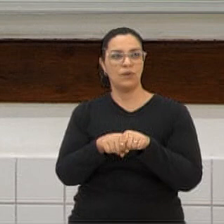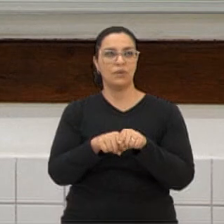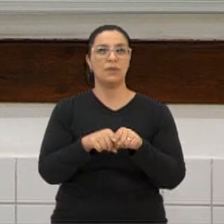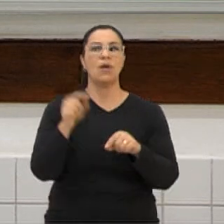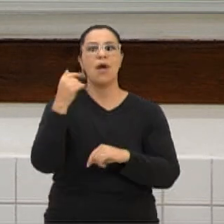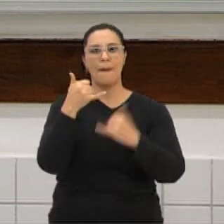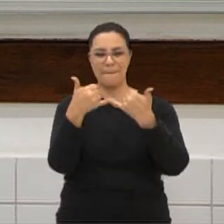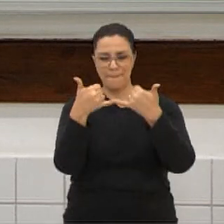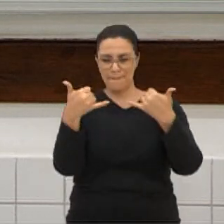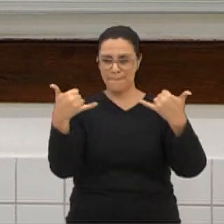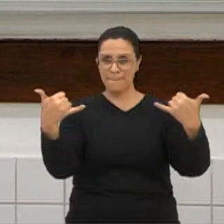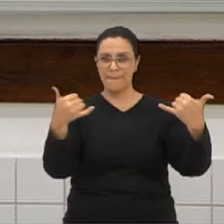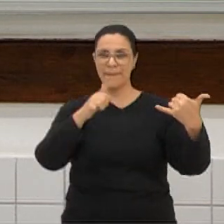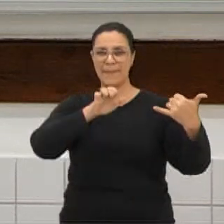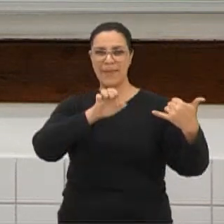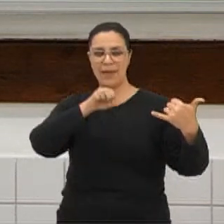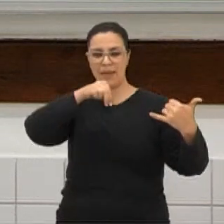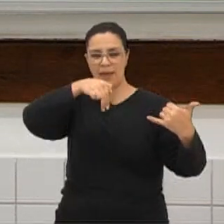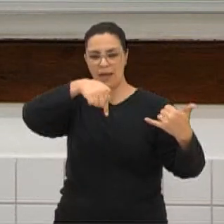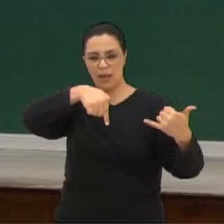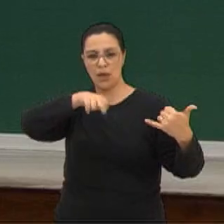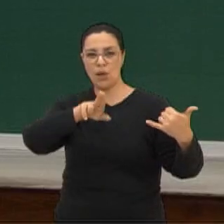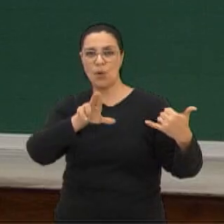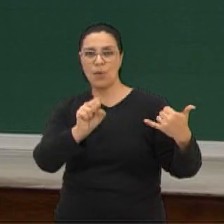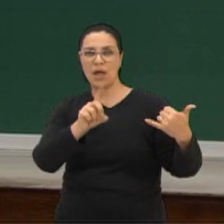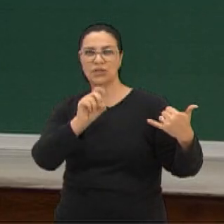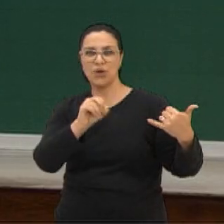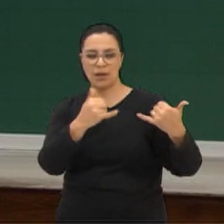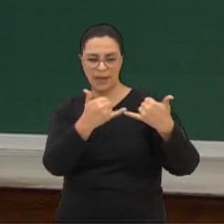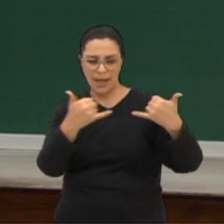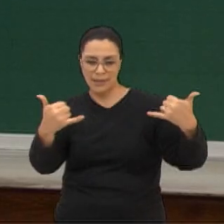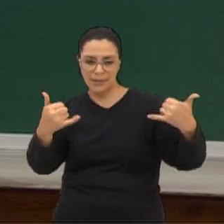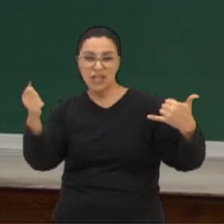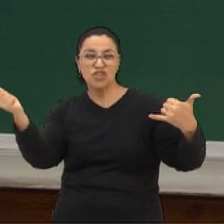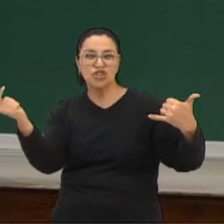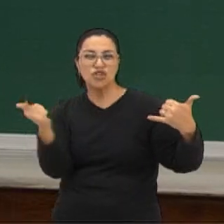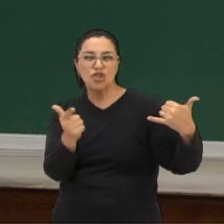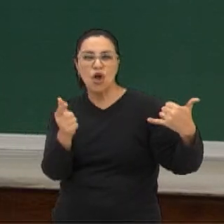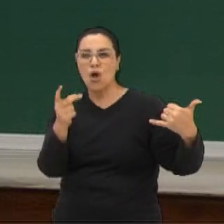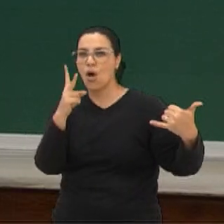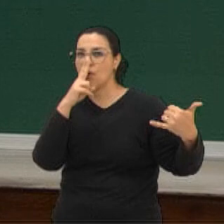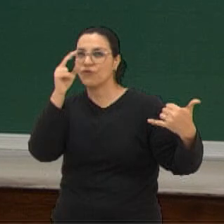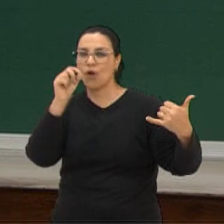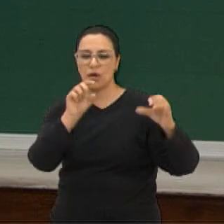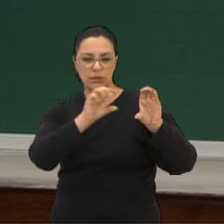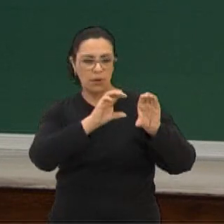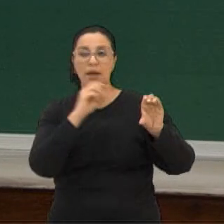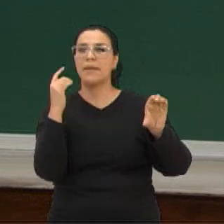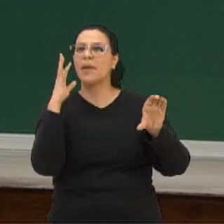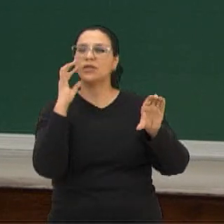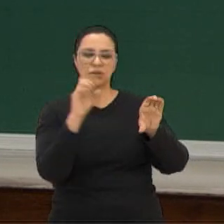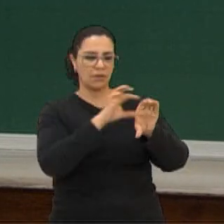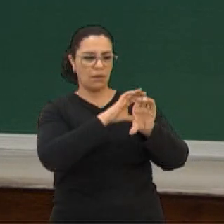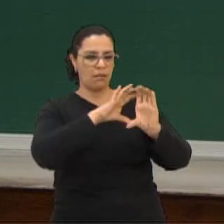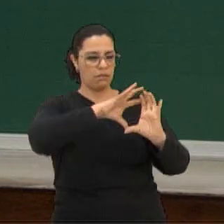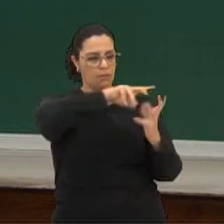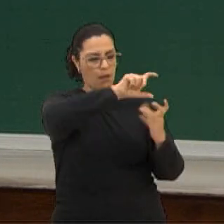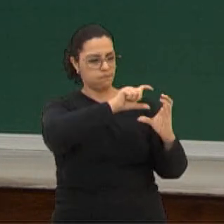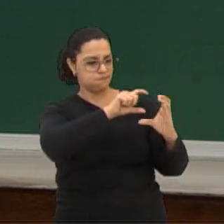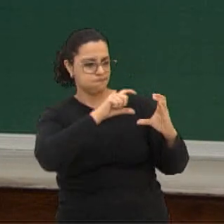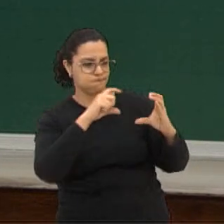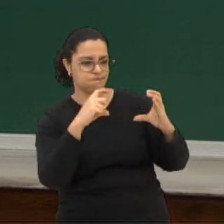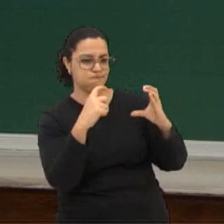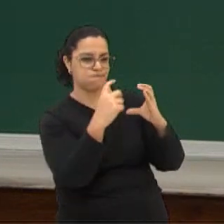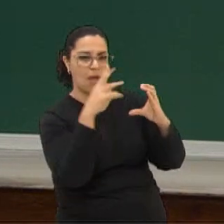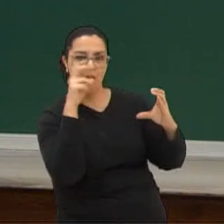do Equador. Então, a área próxima à linha do Equador é que vai ser a área mais quente. O meridiano de Greenwich não